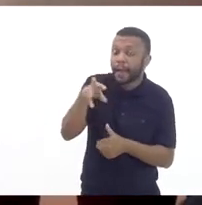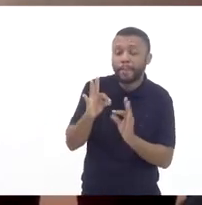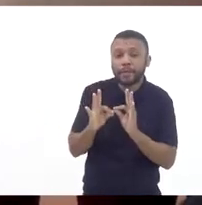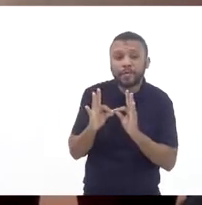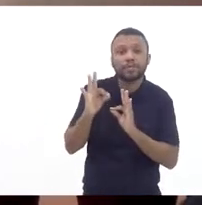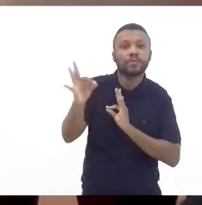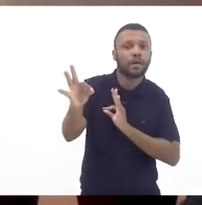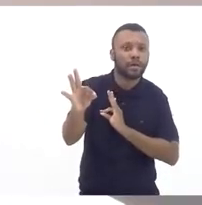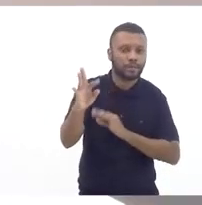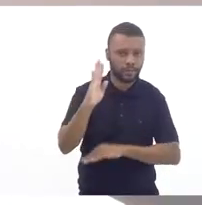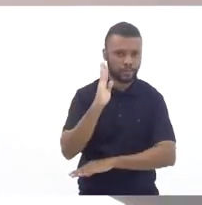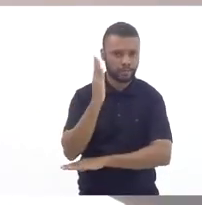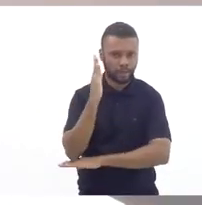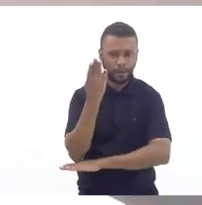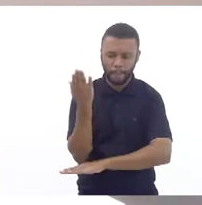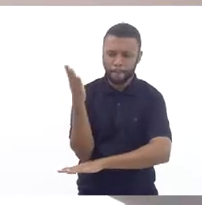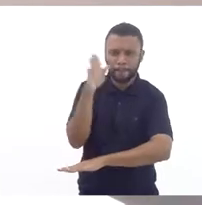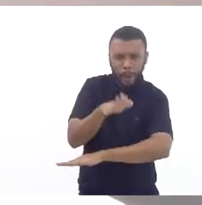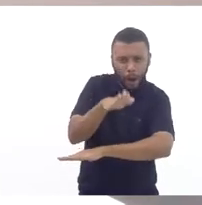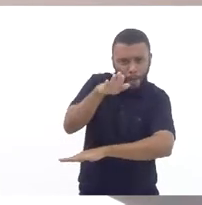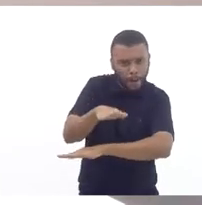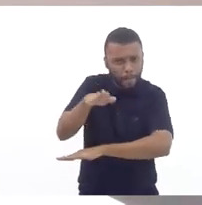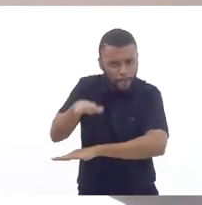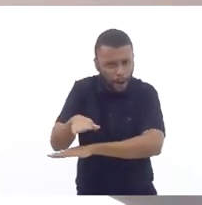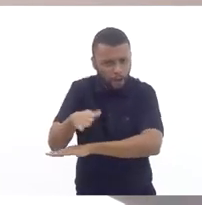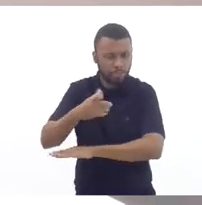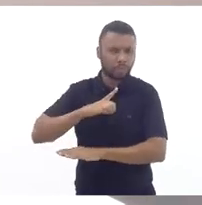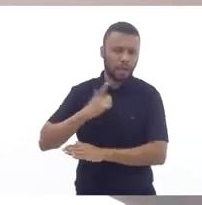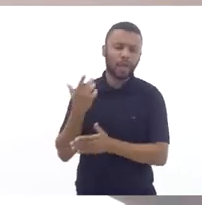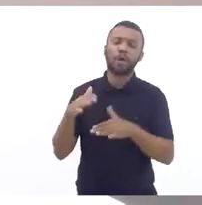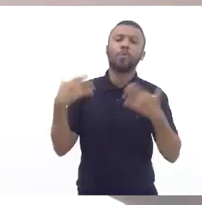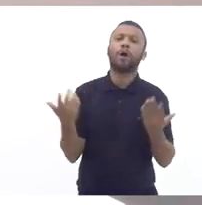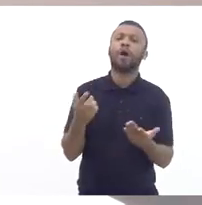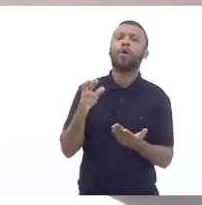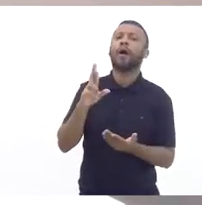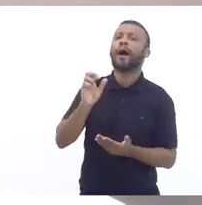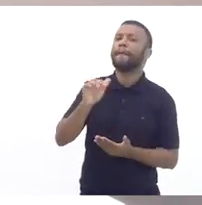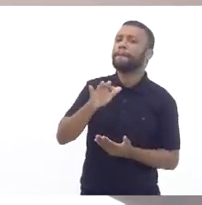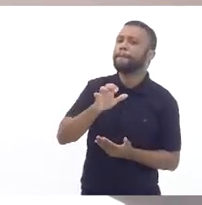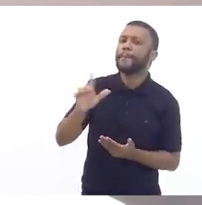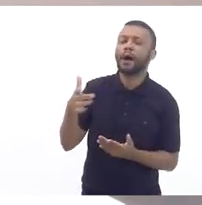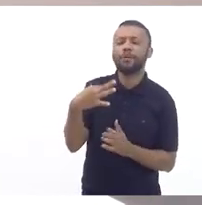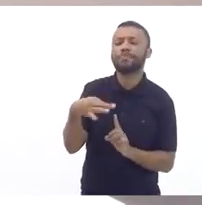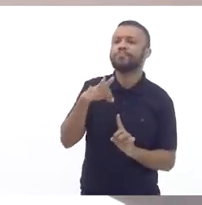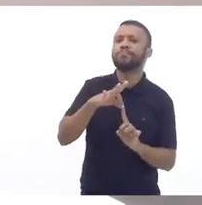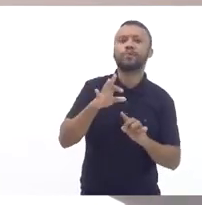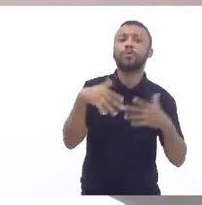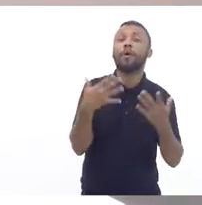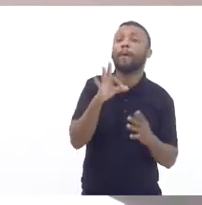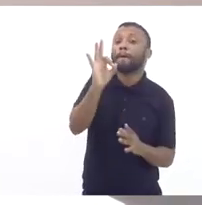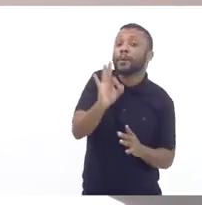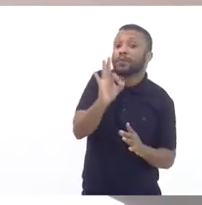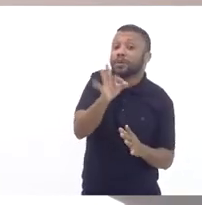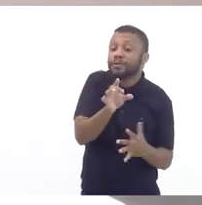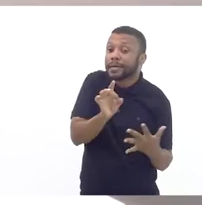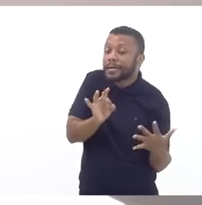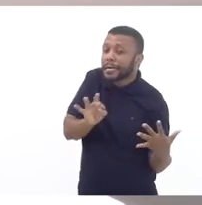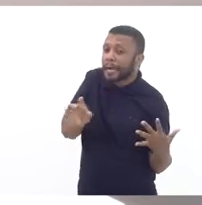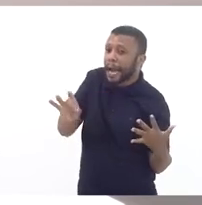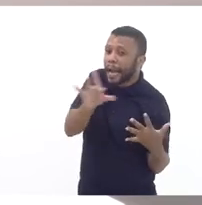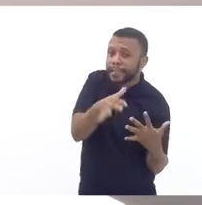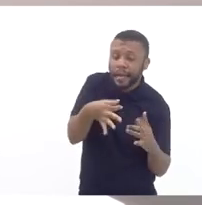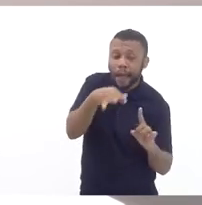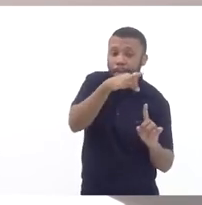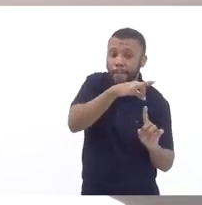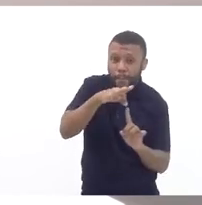que está sendo executado a troca de dormentes. Qual o ramal e qual o percentual de cada ramal que já foi trocado? Eu